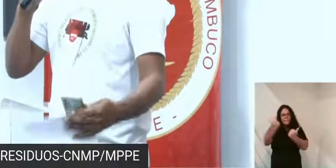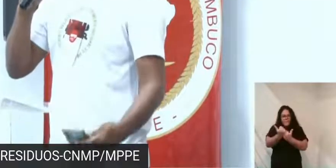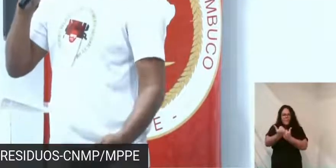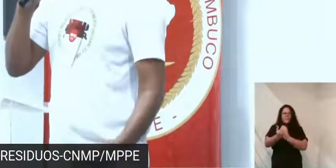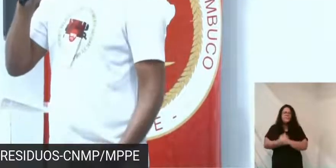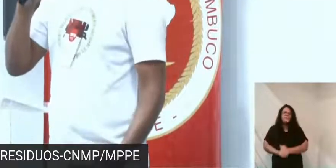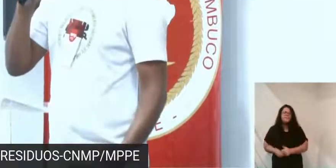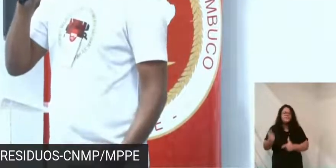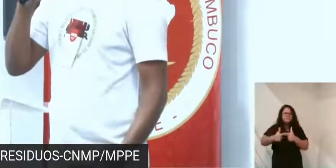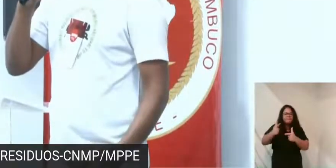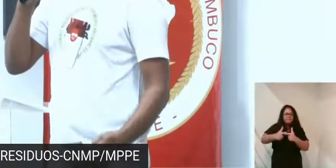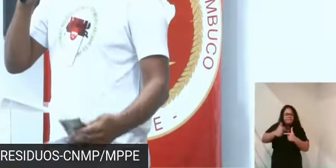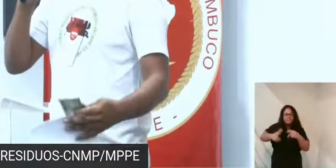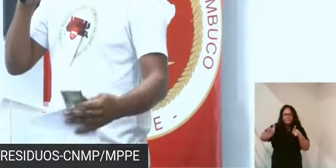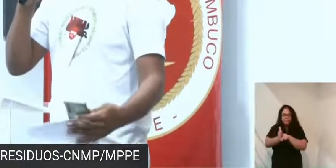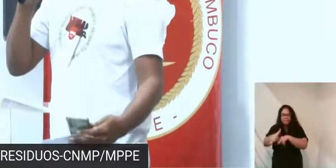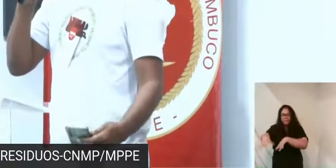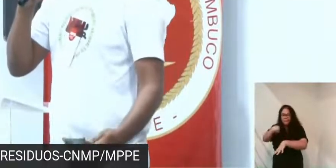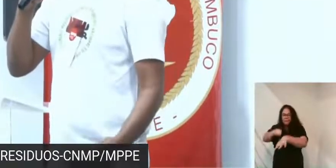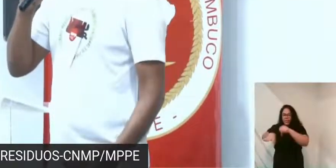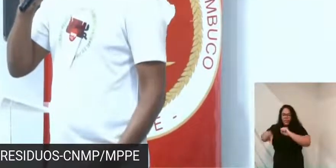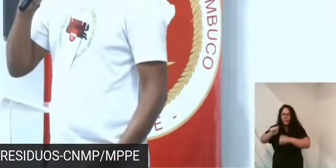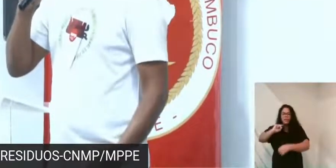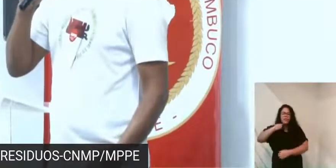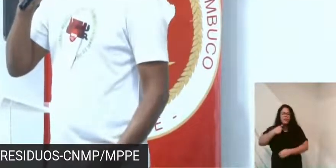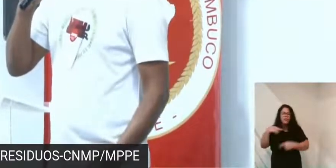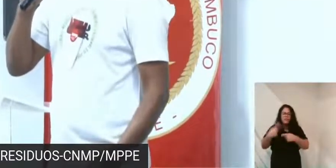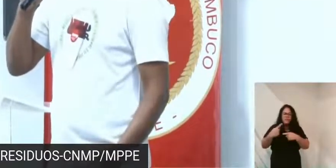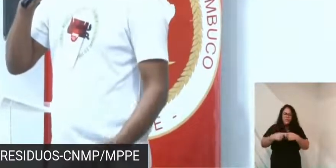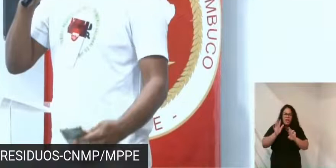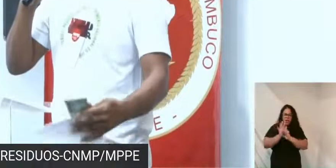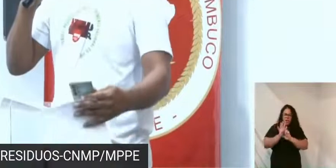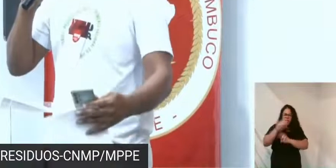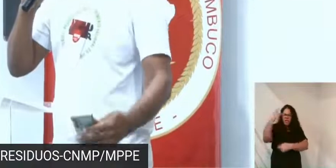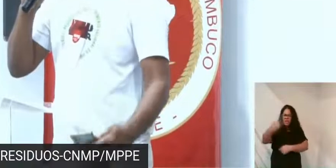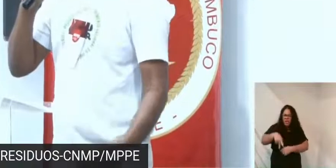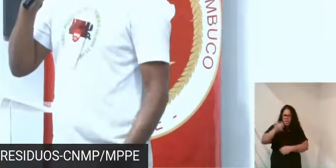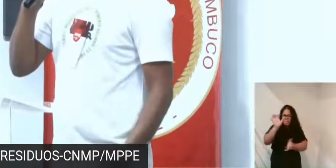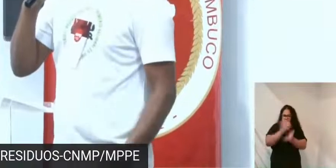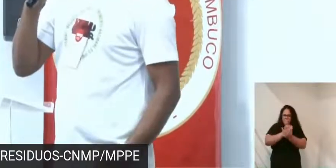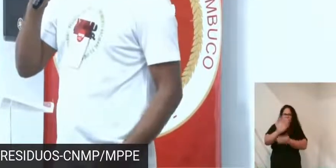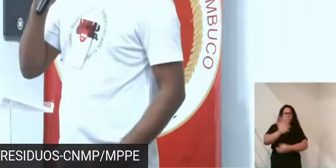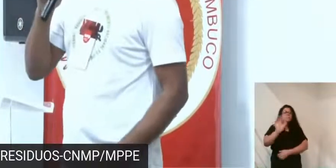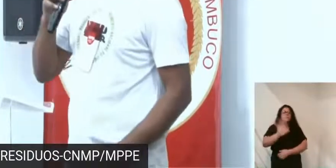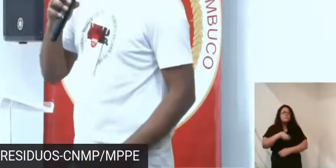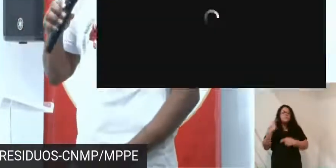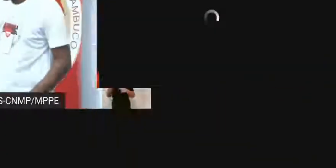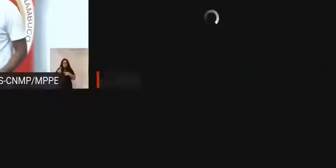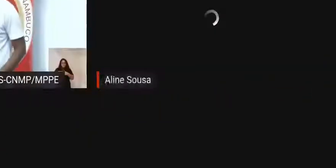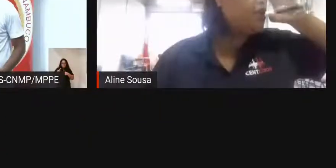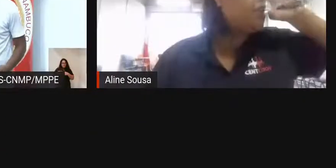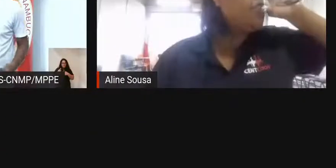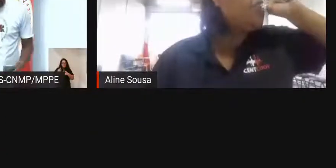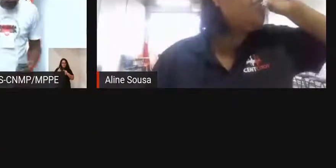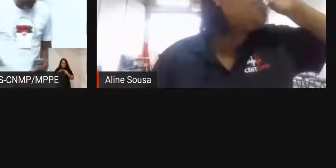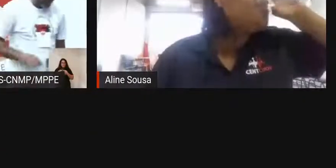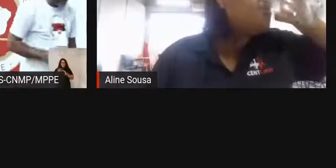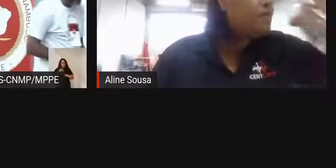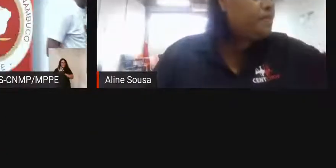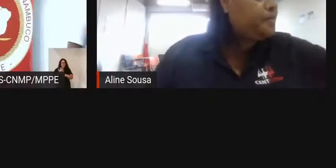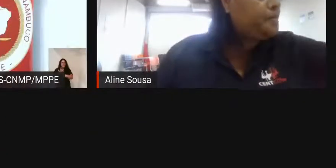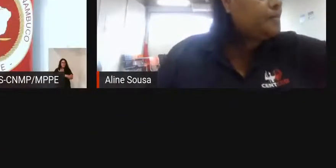a Carta do Encontro de Pernambuco não representa somente os catadores de Pernambuco, ela representa a realidade dos catadores do Brasil.